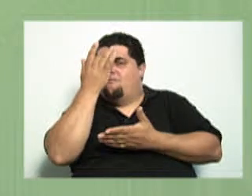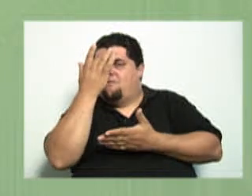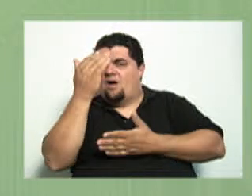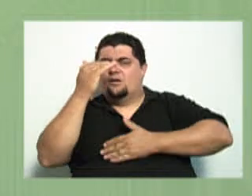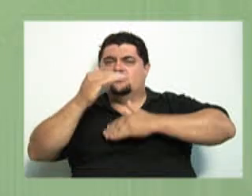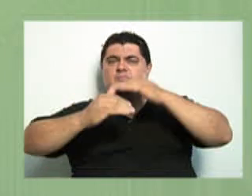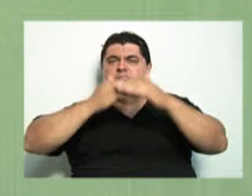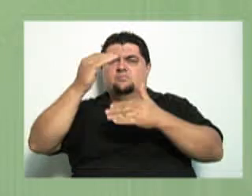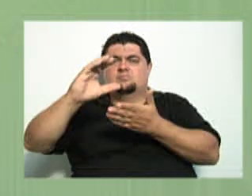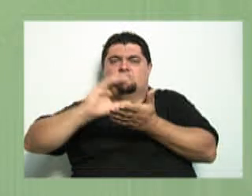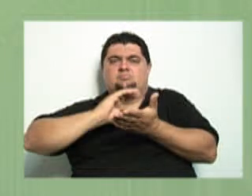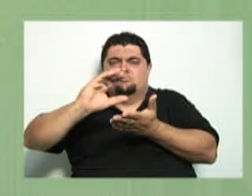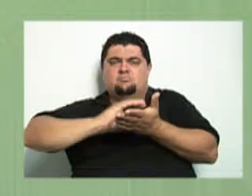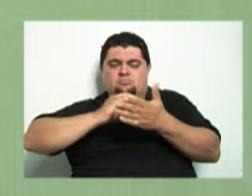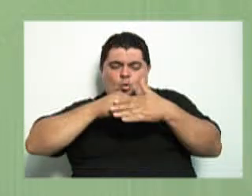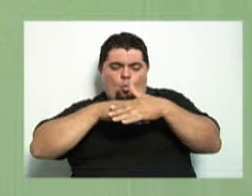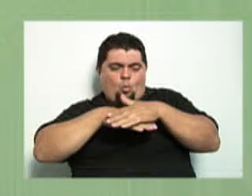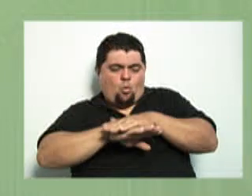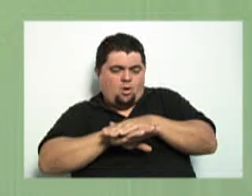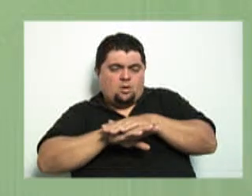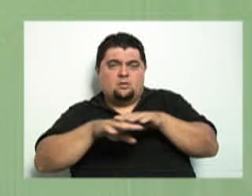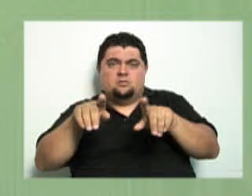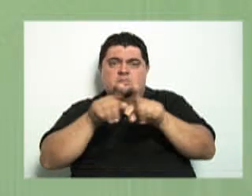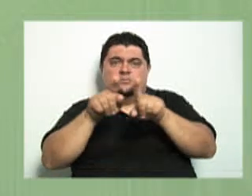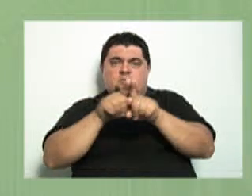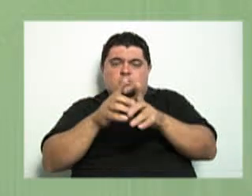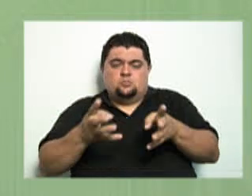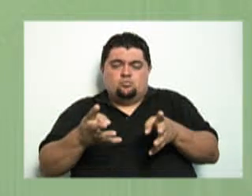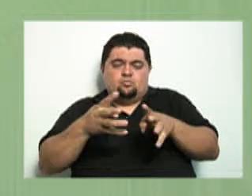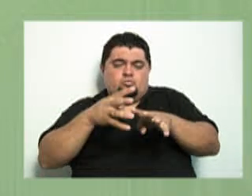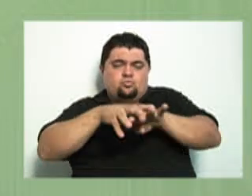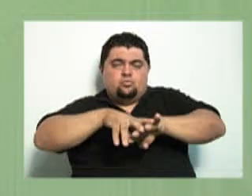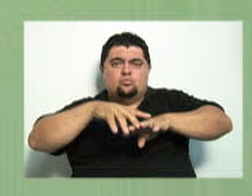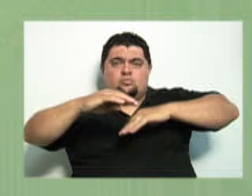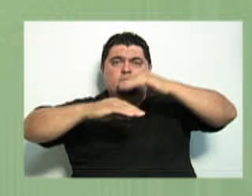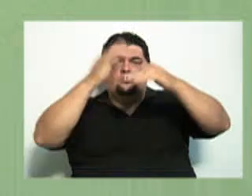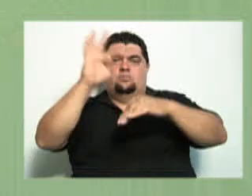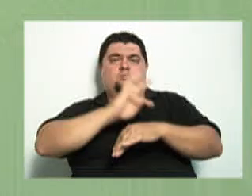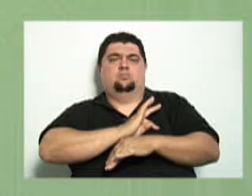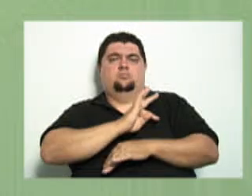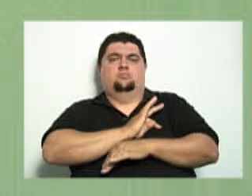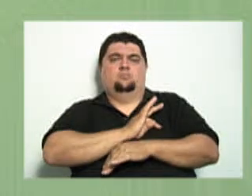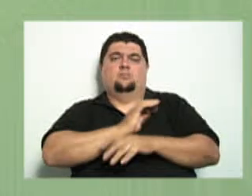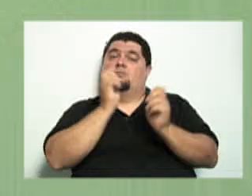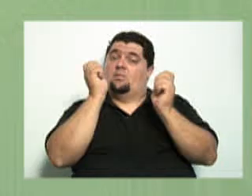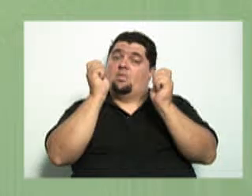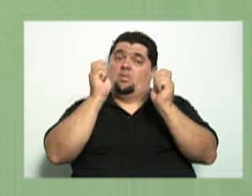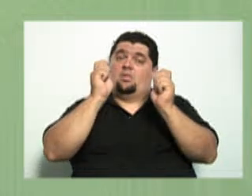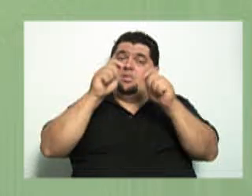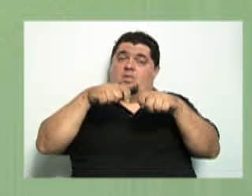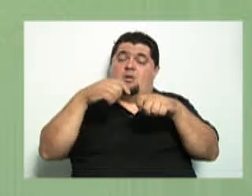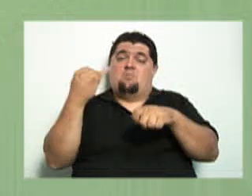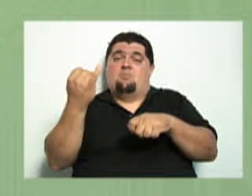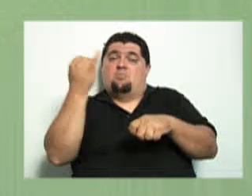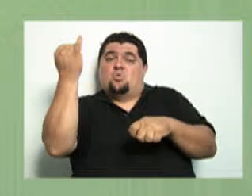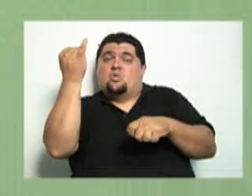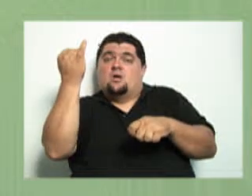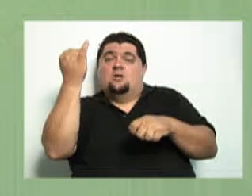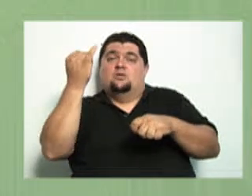de acumulação de capital e de incorporação do progresso técnico são fundamentais